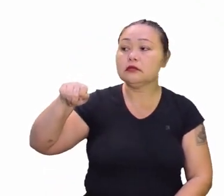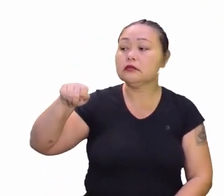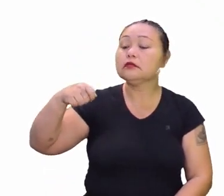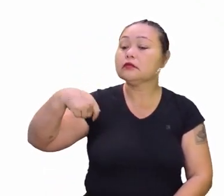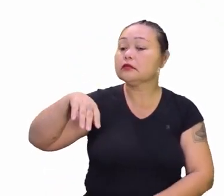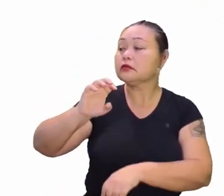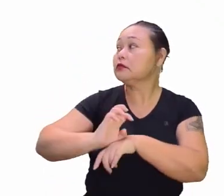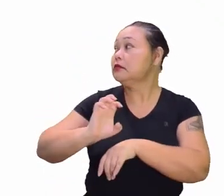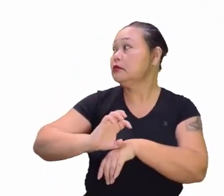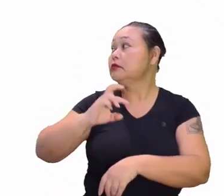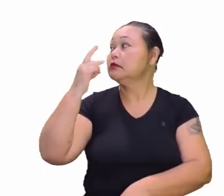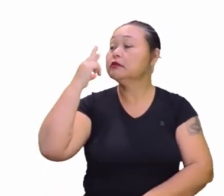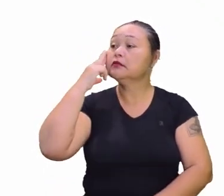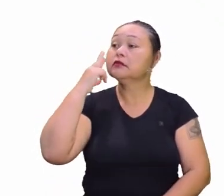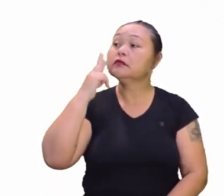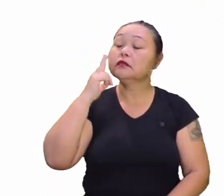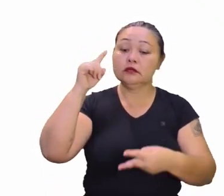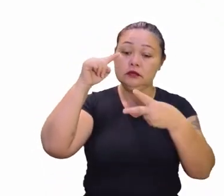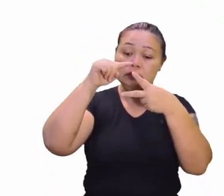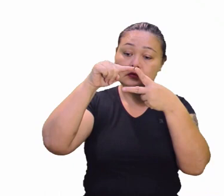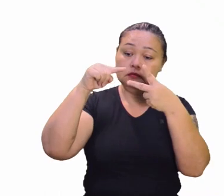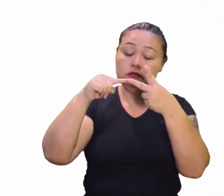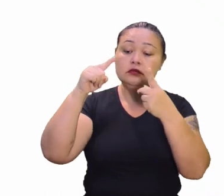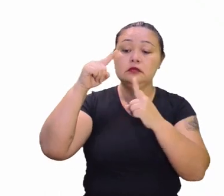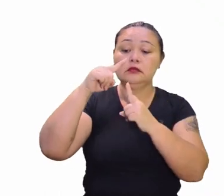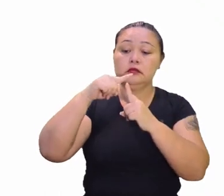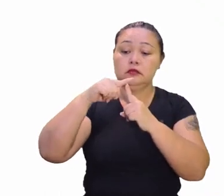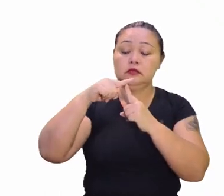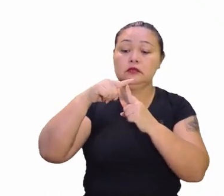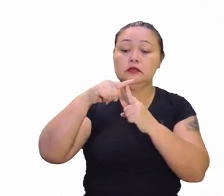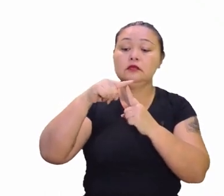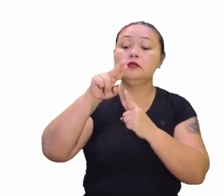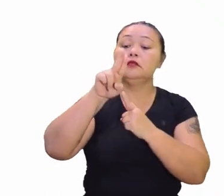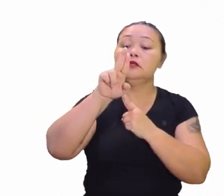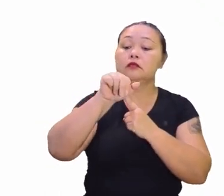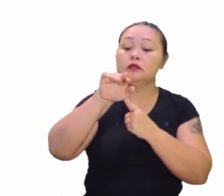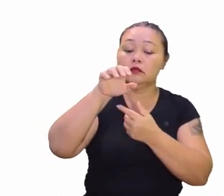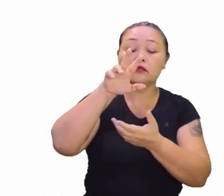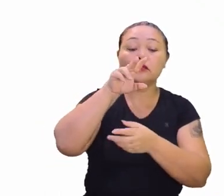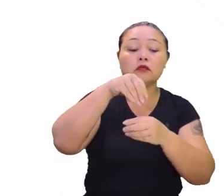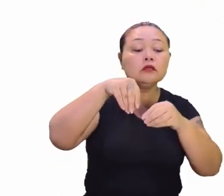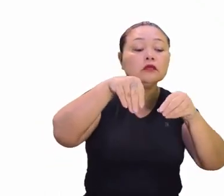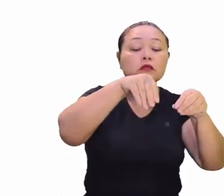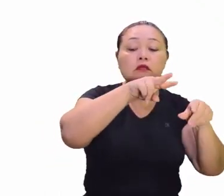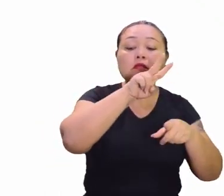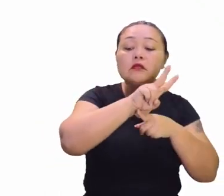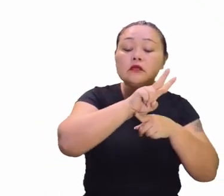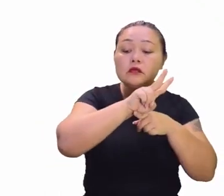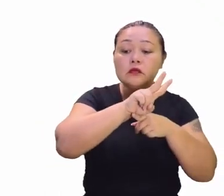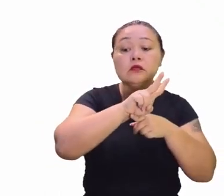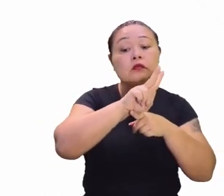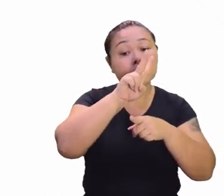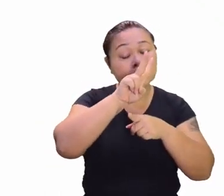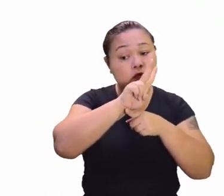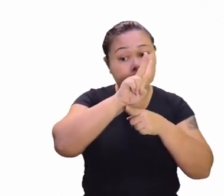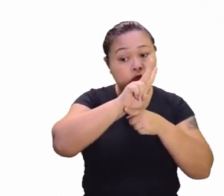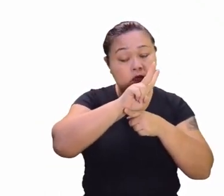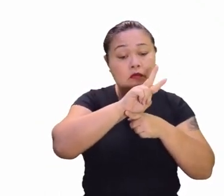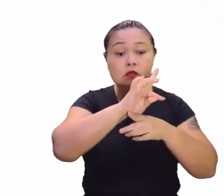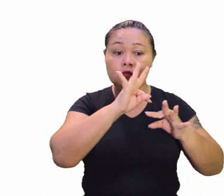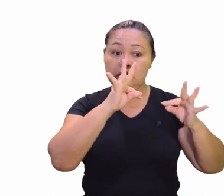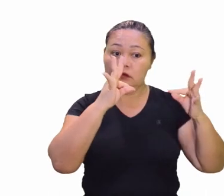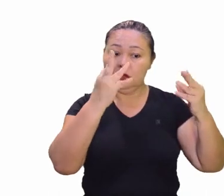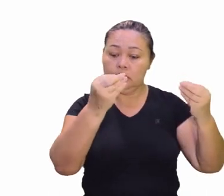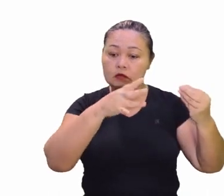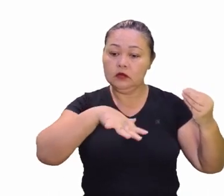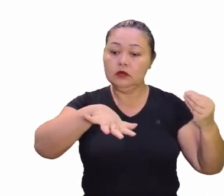em Rondônia nós temos 2 tipos de unidades de conservação: a de proteção